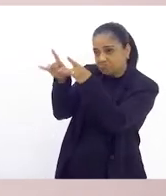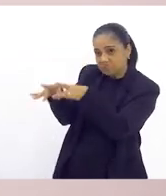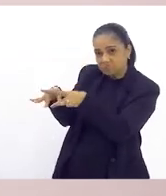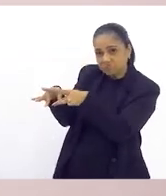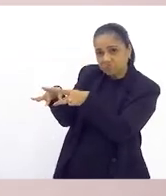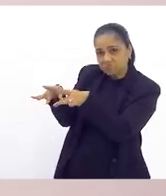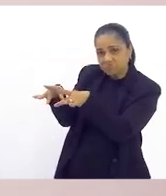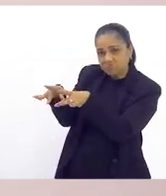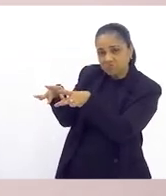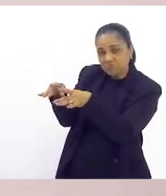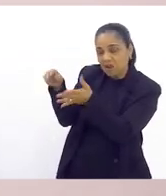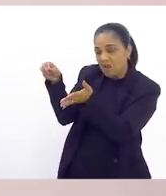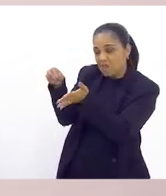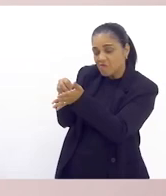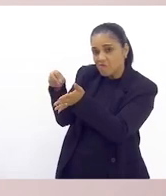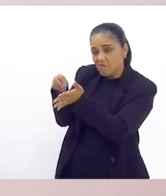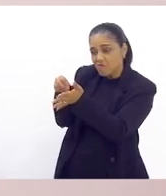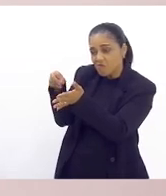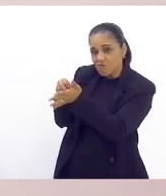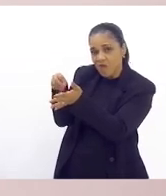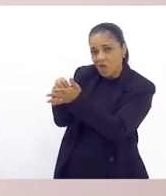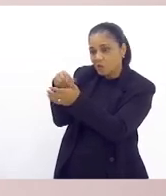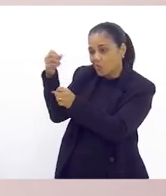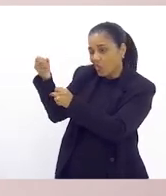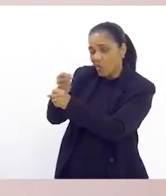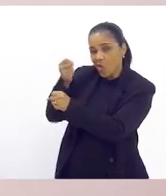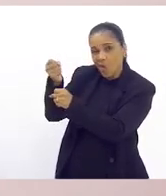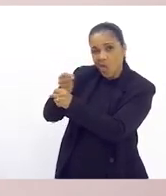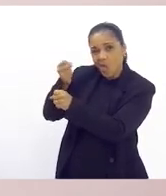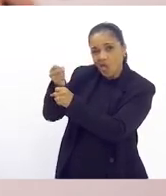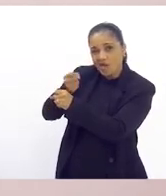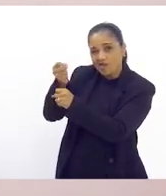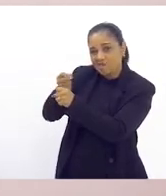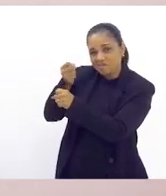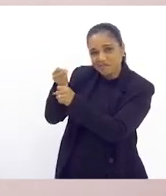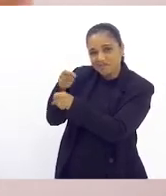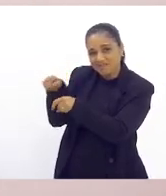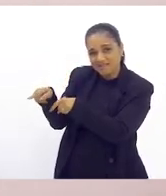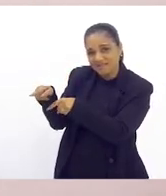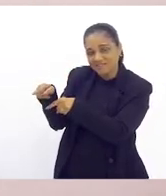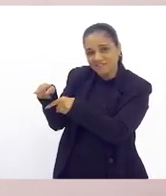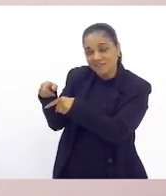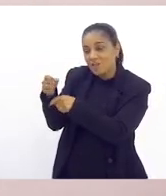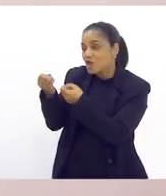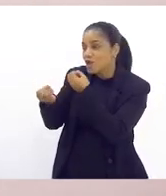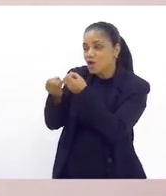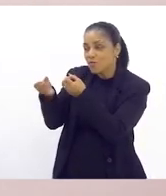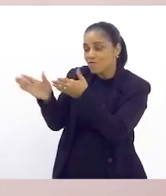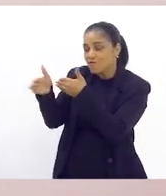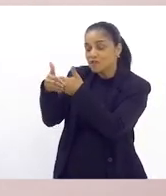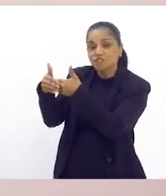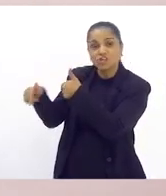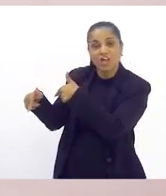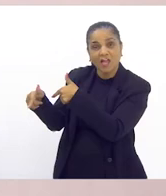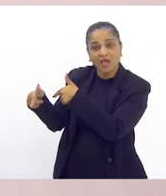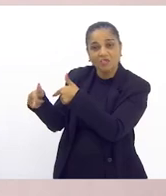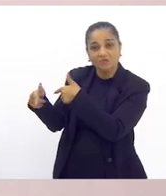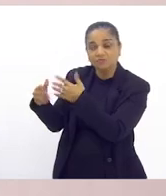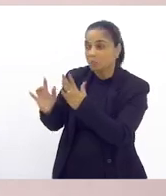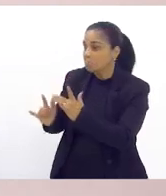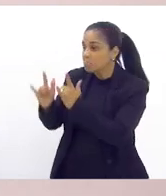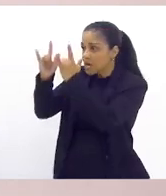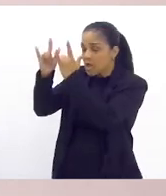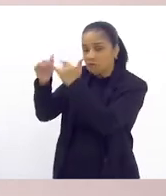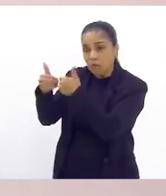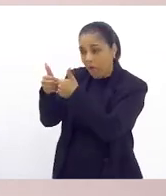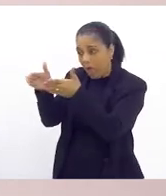sem falta de conservação eu não sei porque que não ativam esse prédio para dar uma condição melhor para